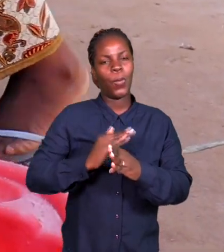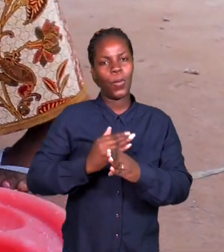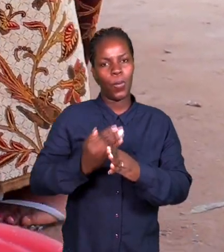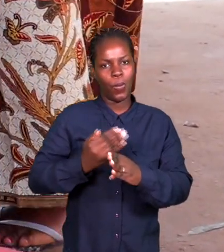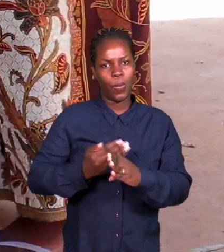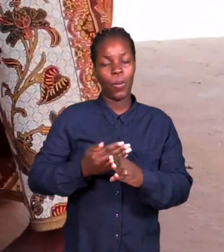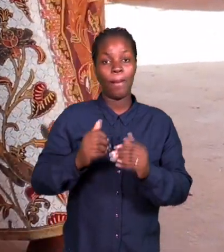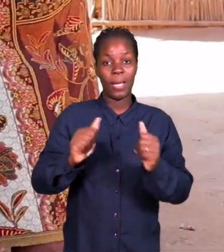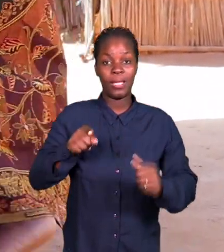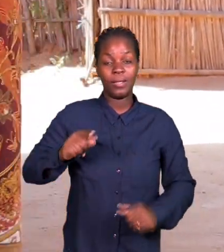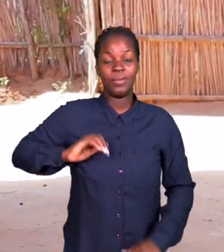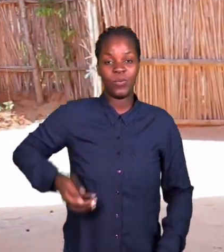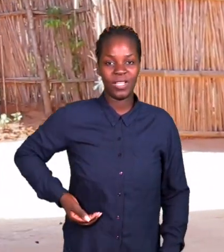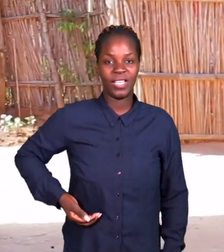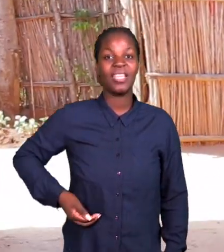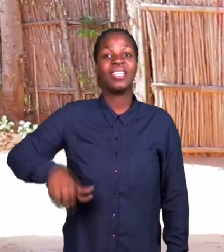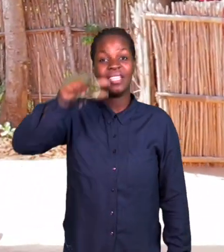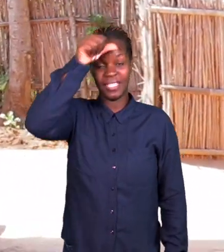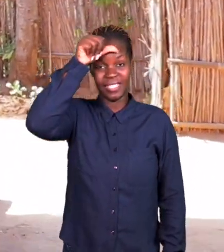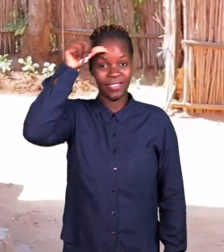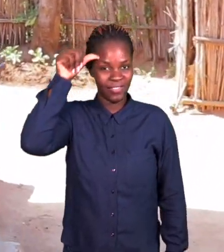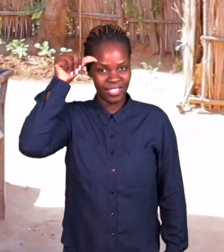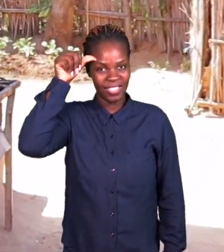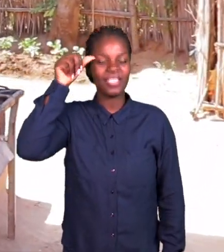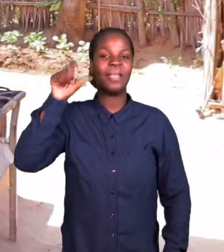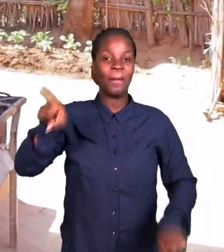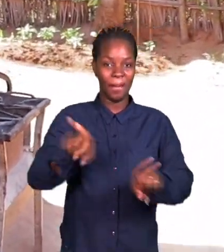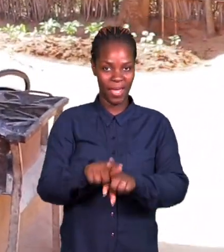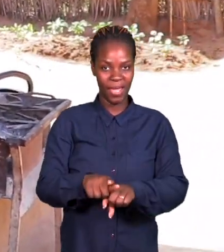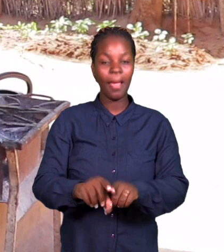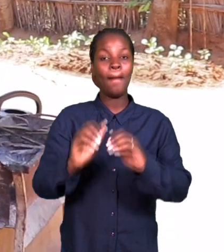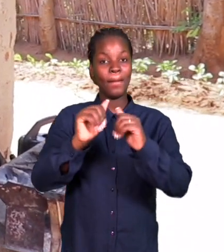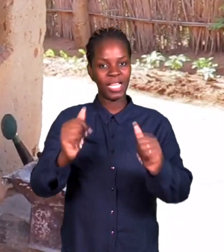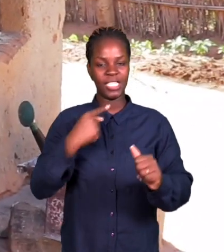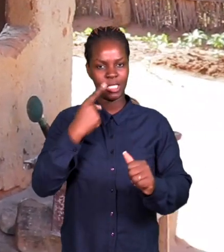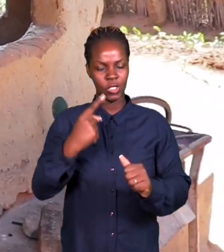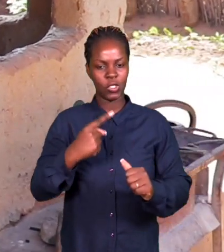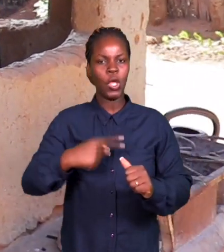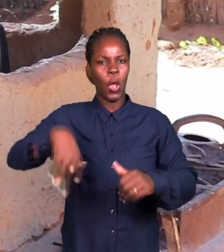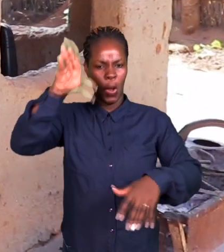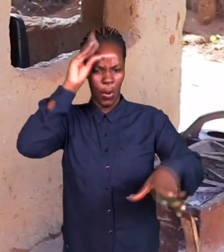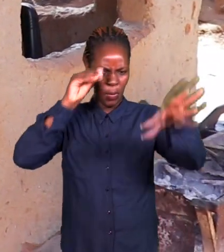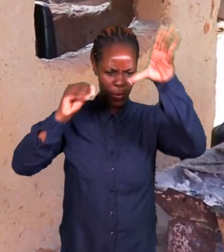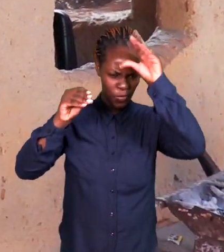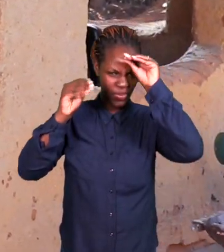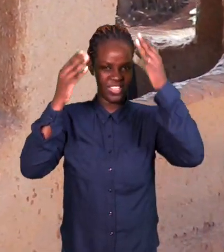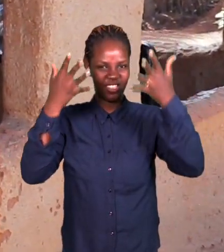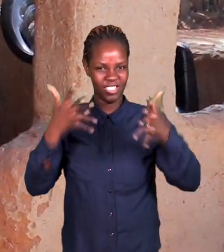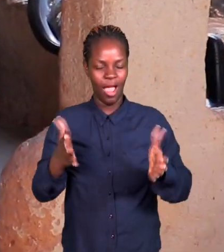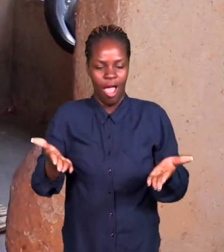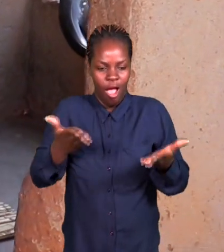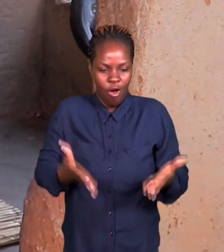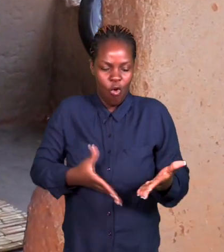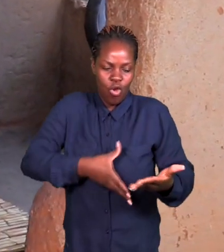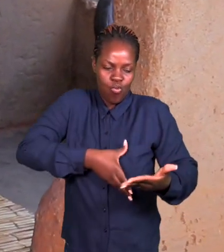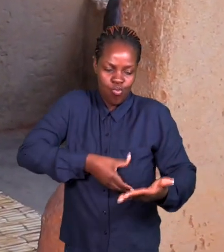início e com Felizmina não foi diferente. Ela conta que com apoio, informação e prática, superou as